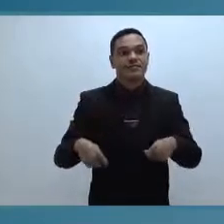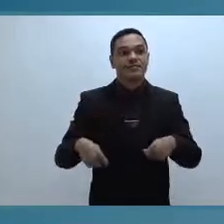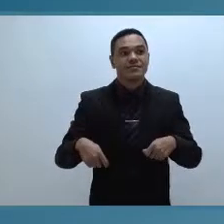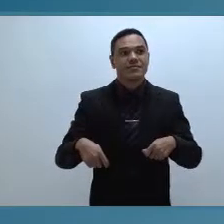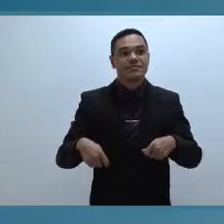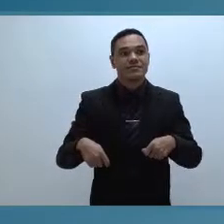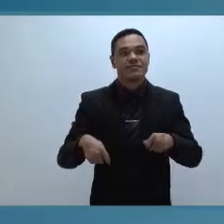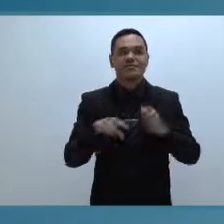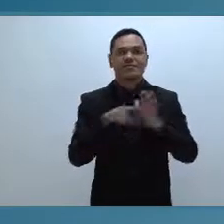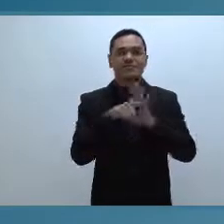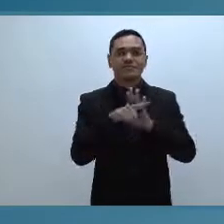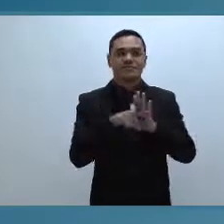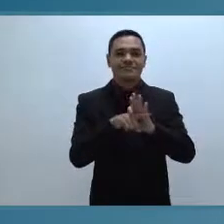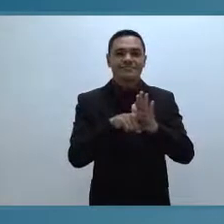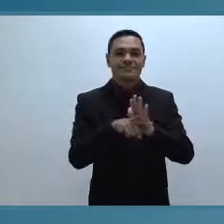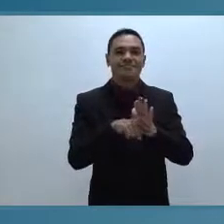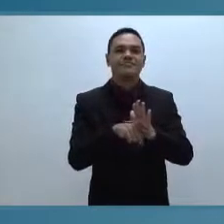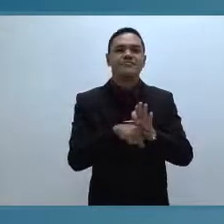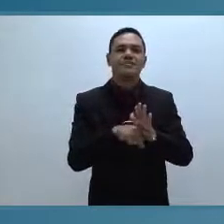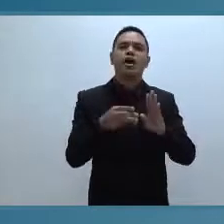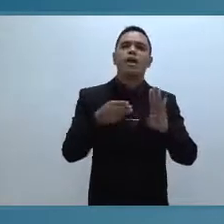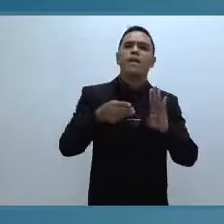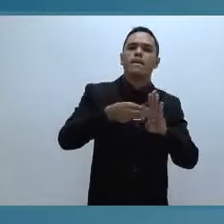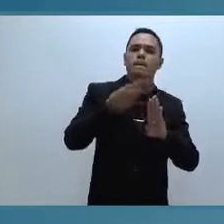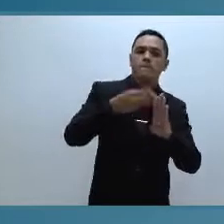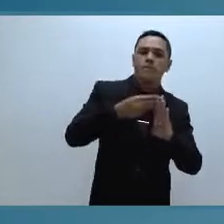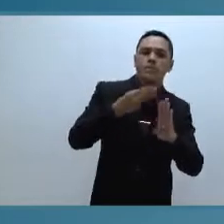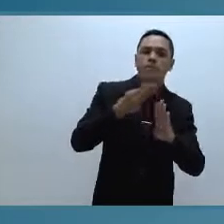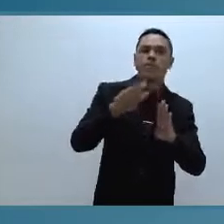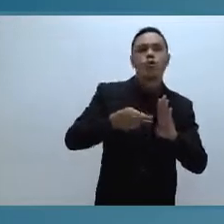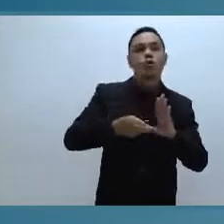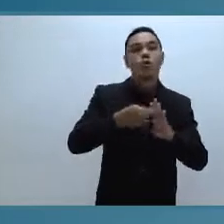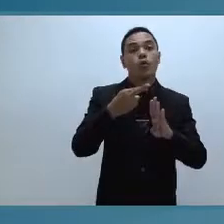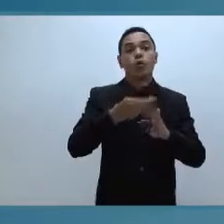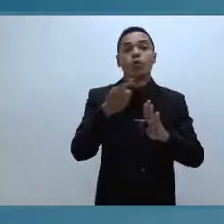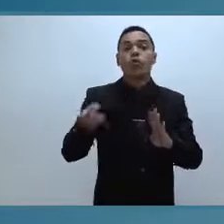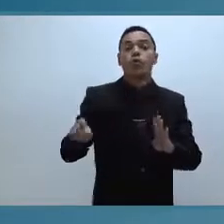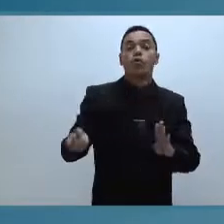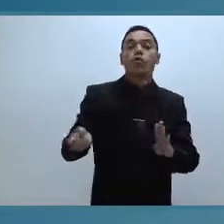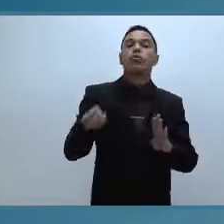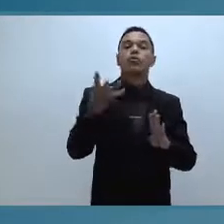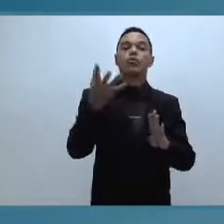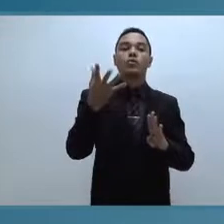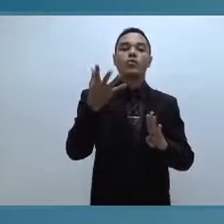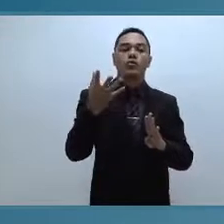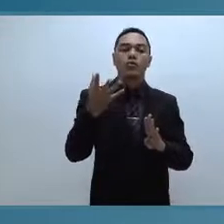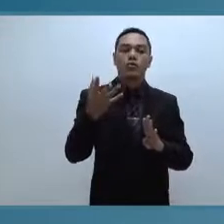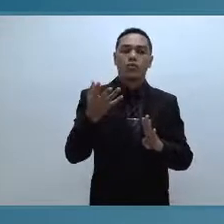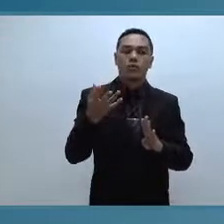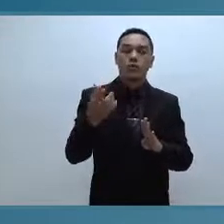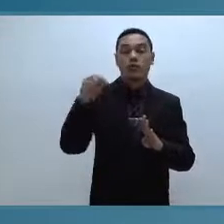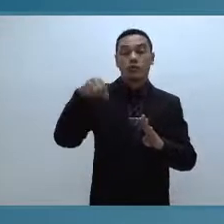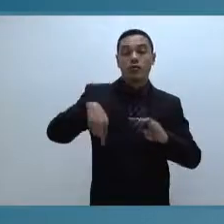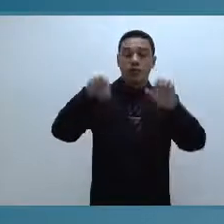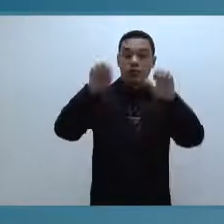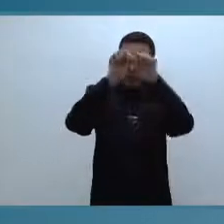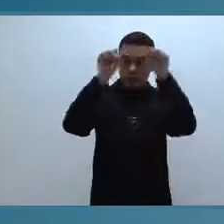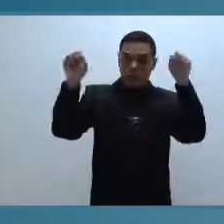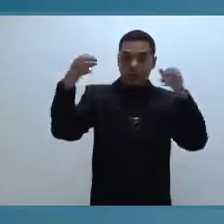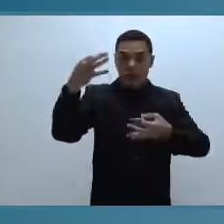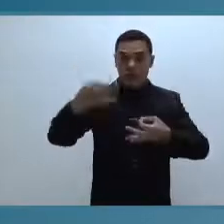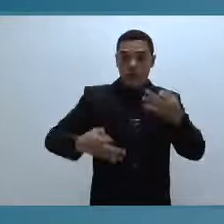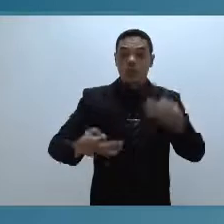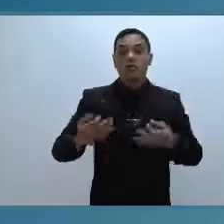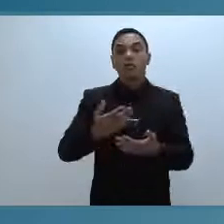nova minuta, a nova resolução que este pleno, esse tribunal pleno vai se